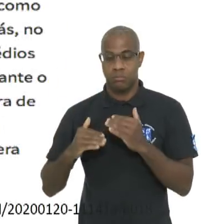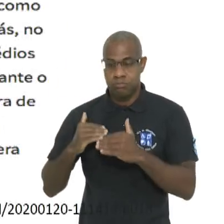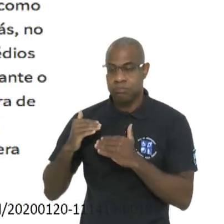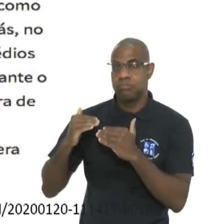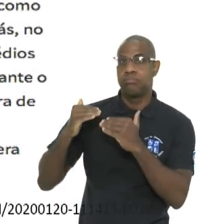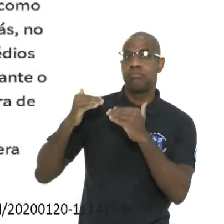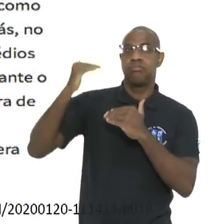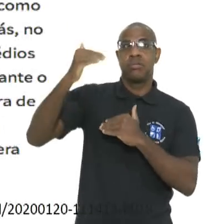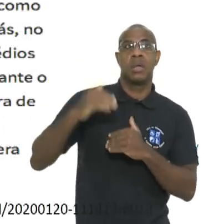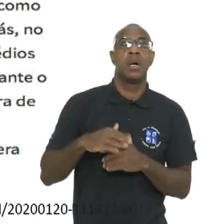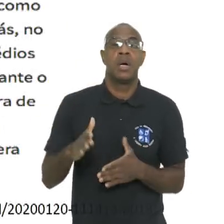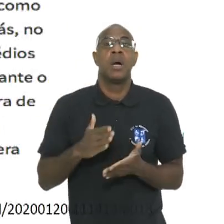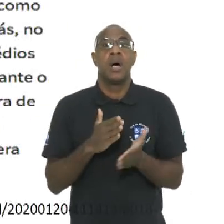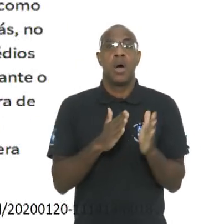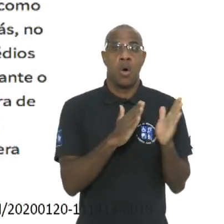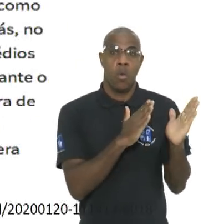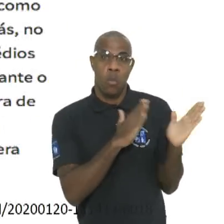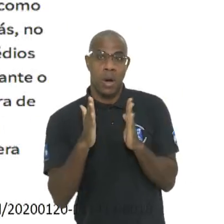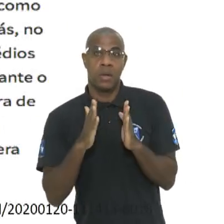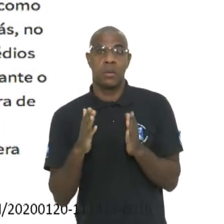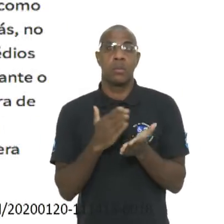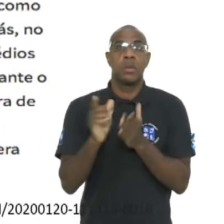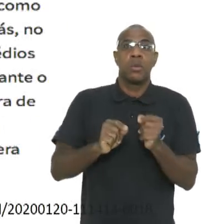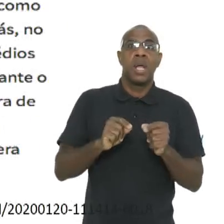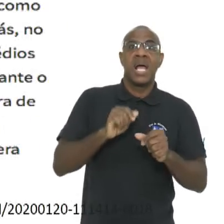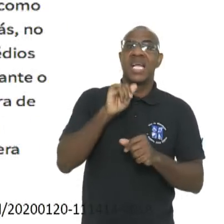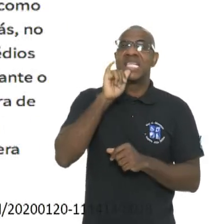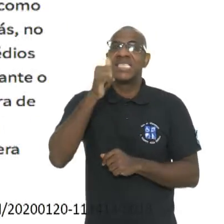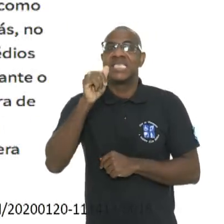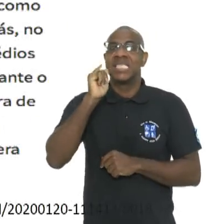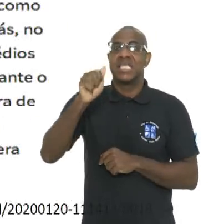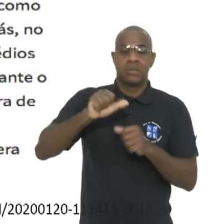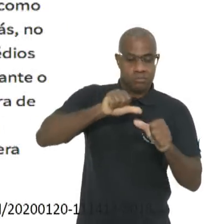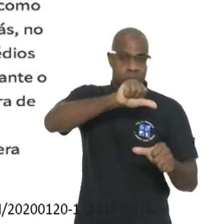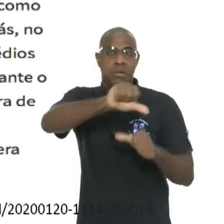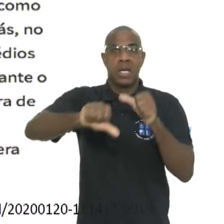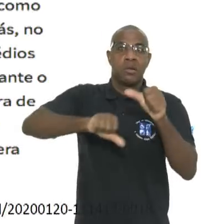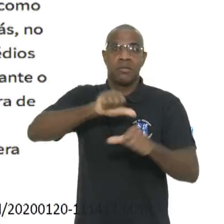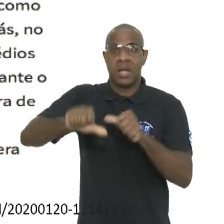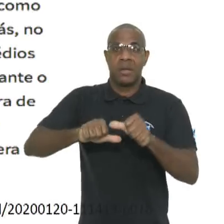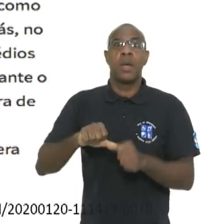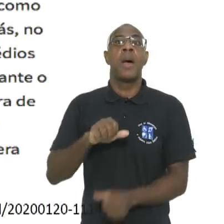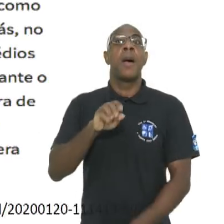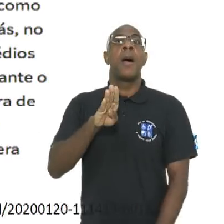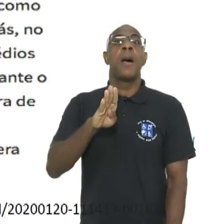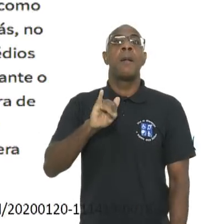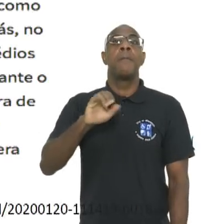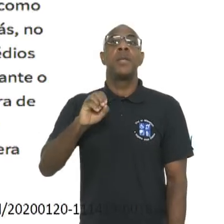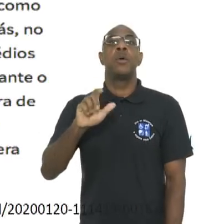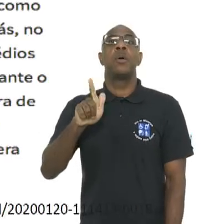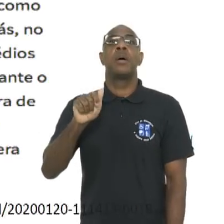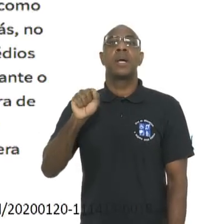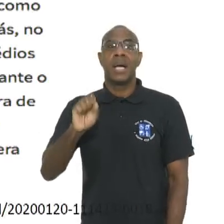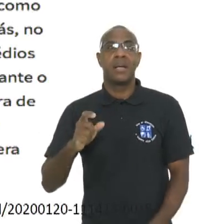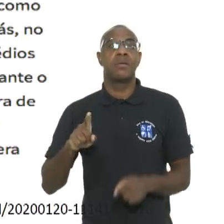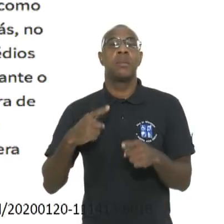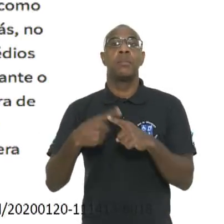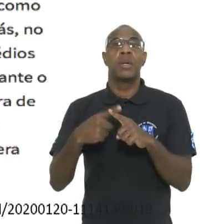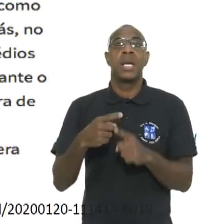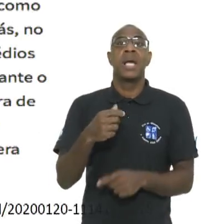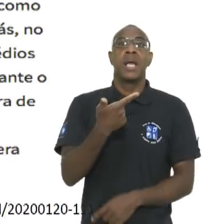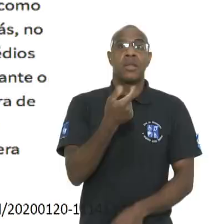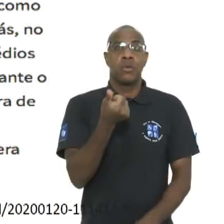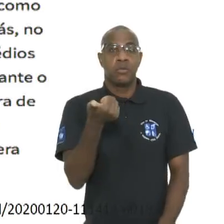setor de energias renováveis, principalmente para o biogás. Isso porque 2019 trouxe